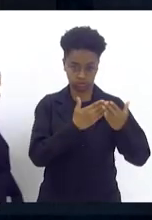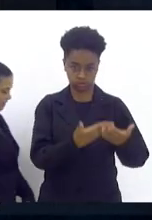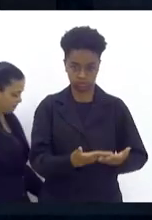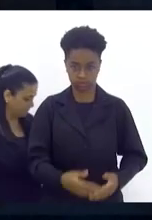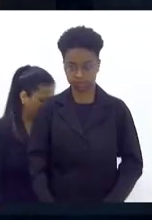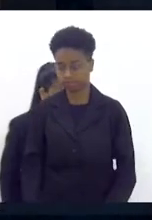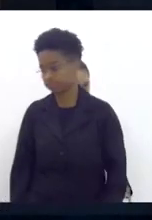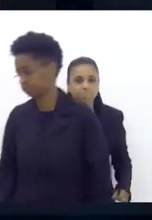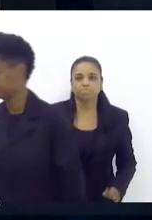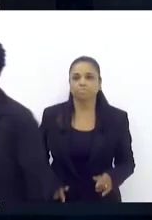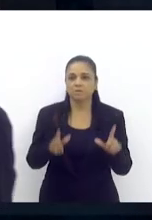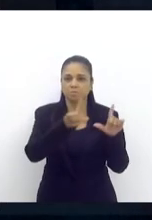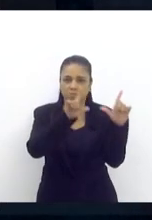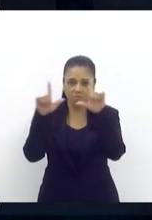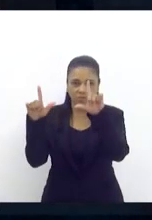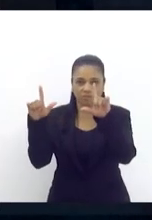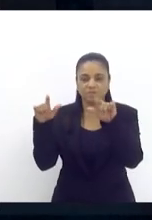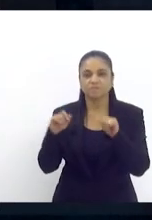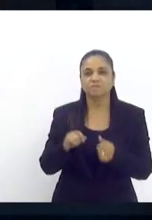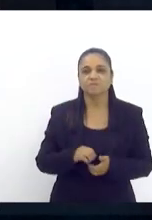favor.